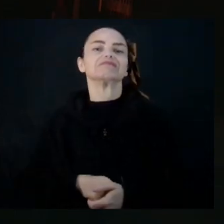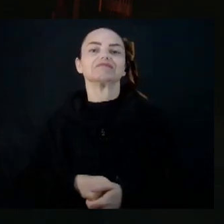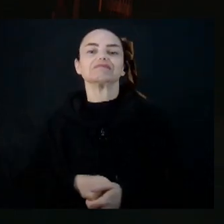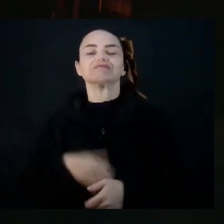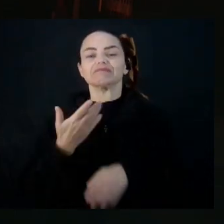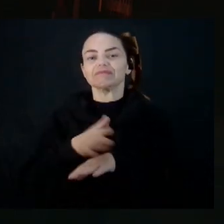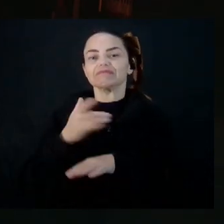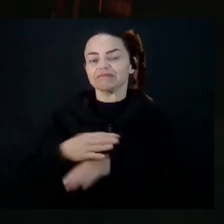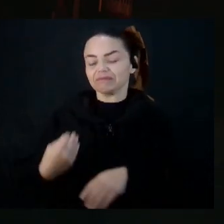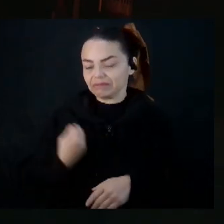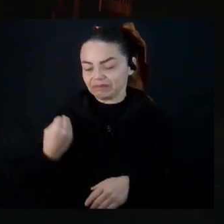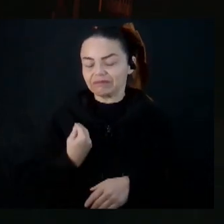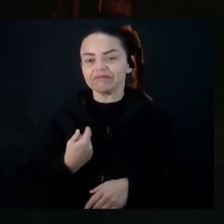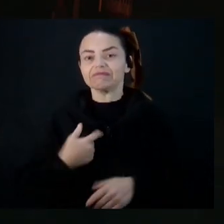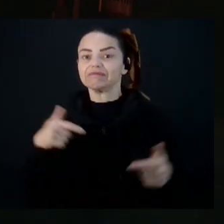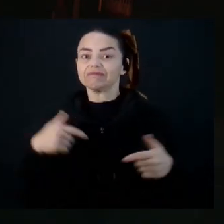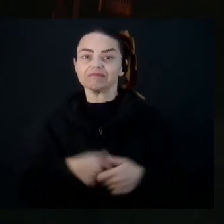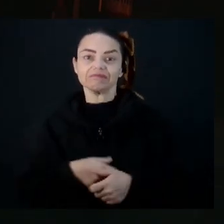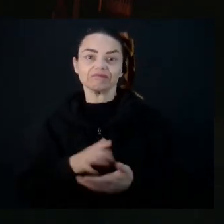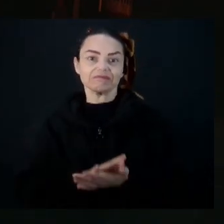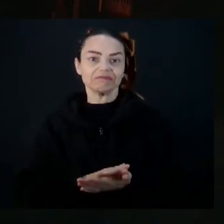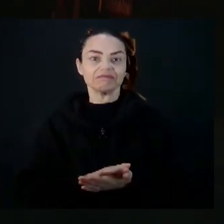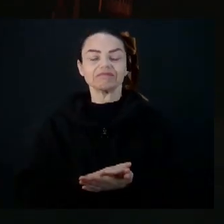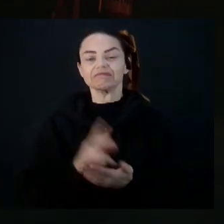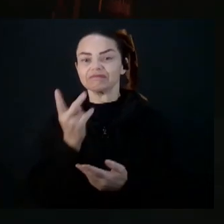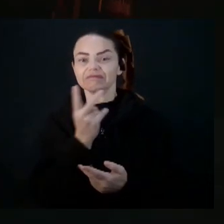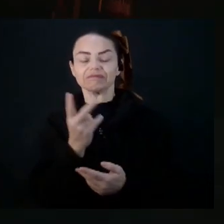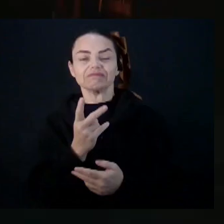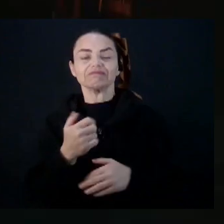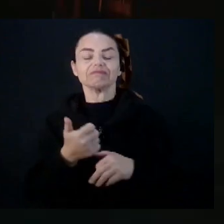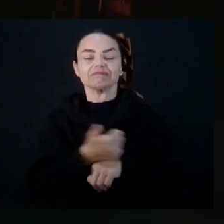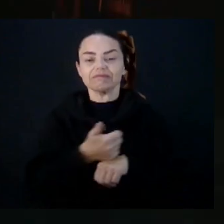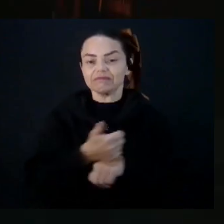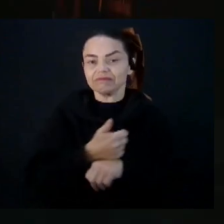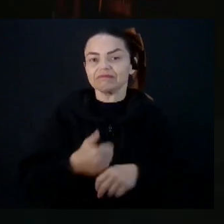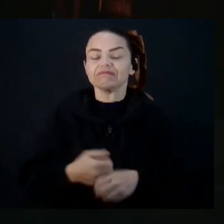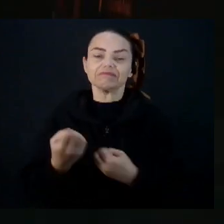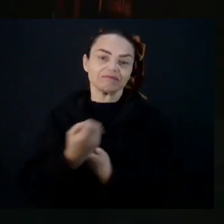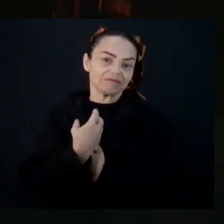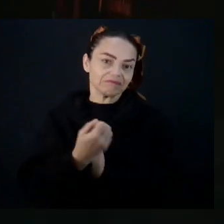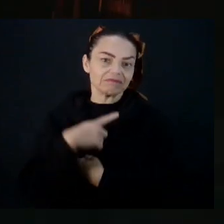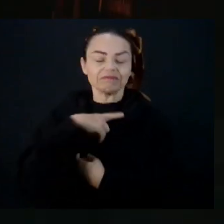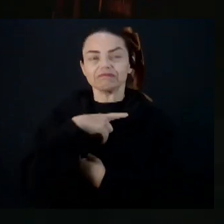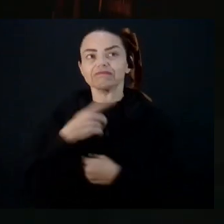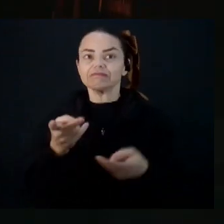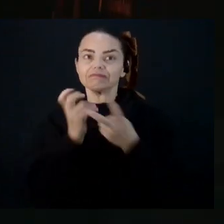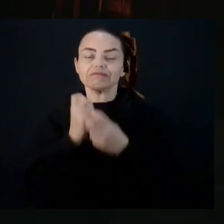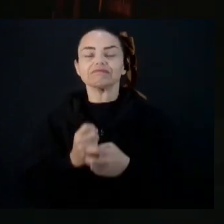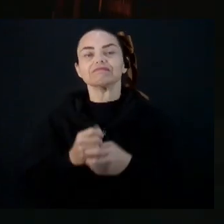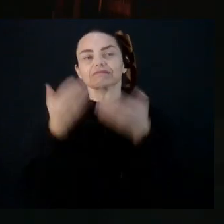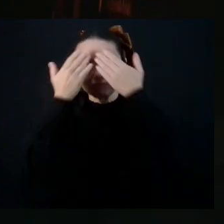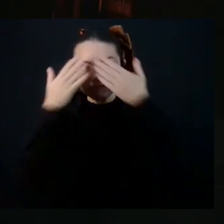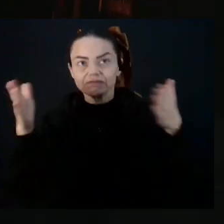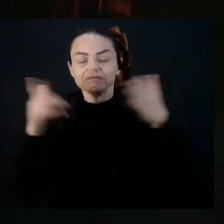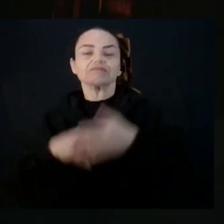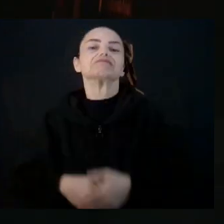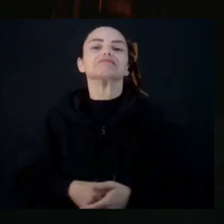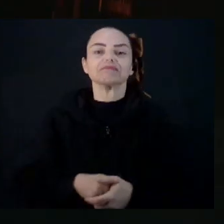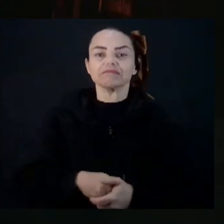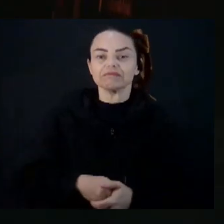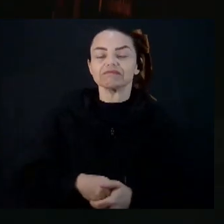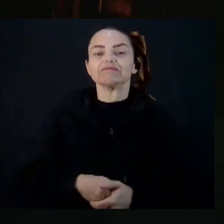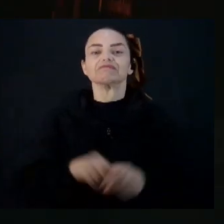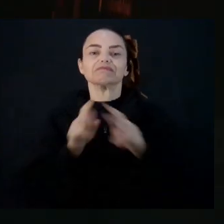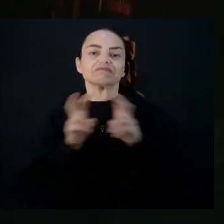aqui a gente trouxe 2 especialistas que nos ensinaram a ter uma visão mais ampla sobre essa questão que